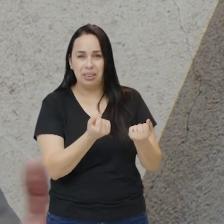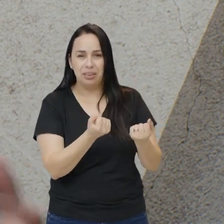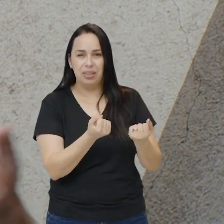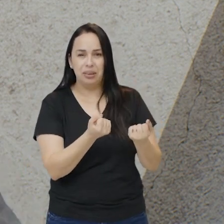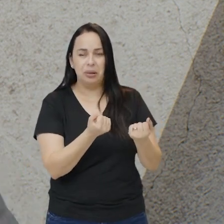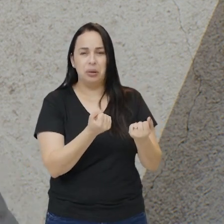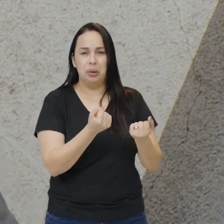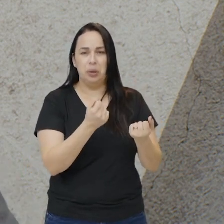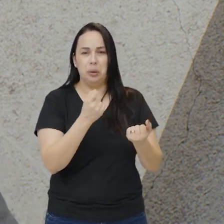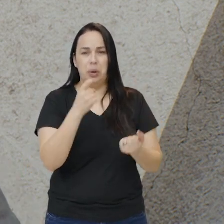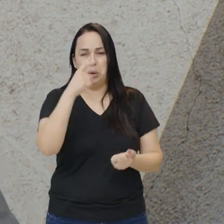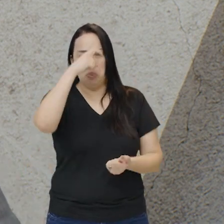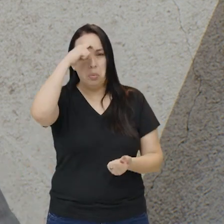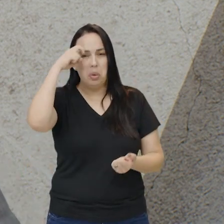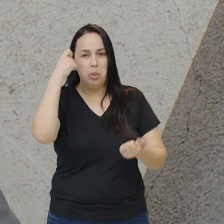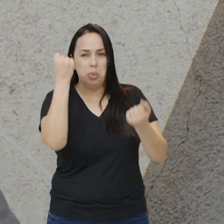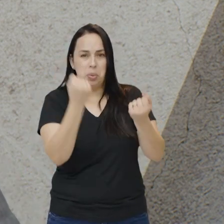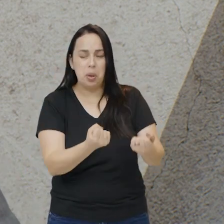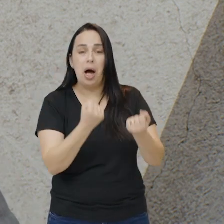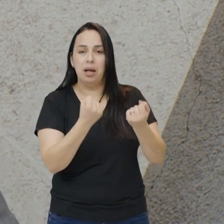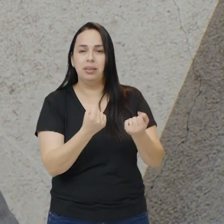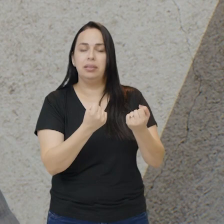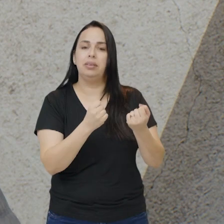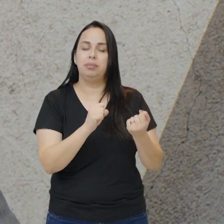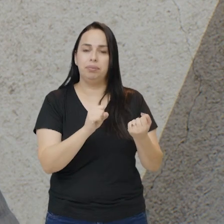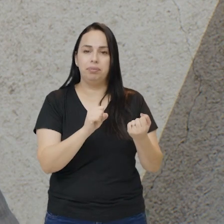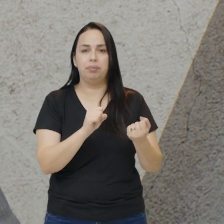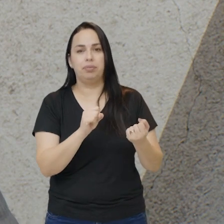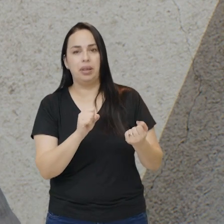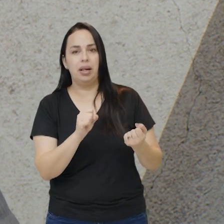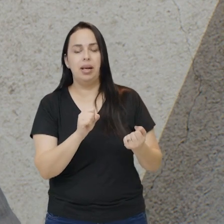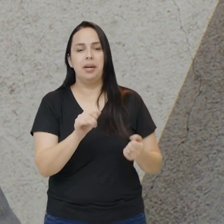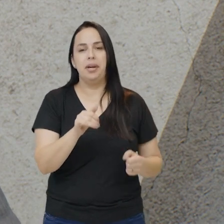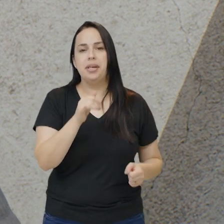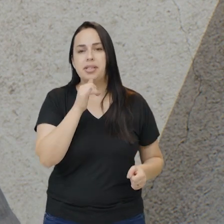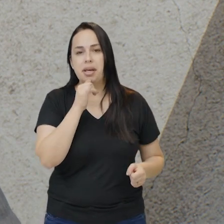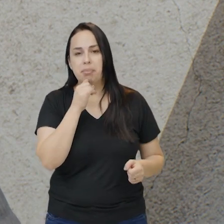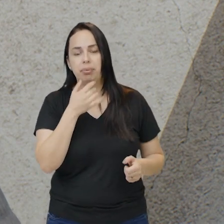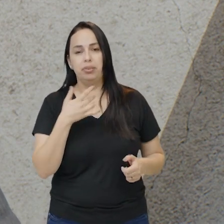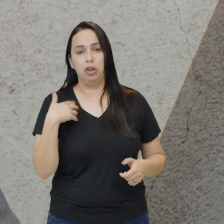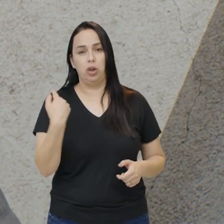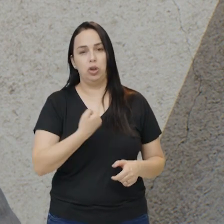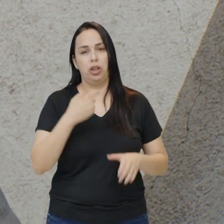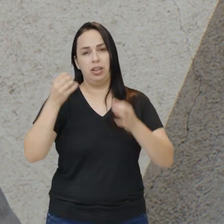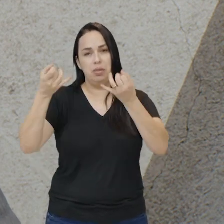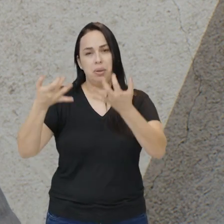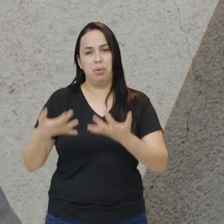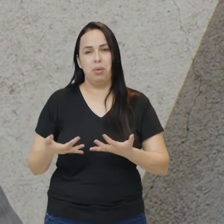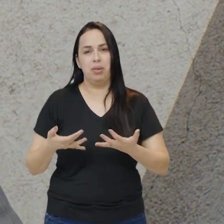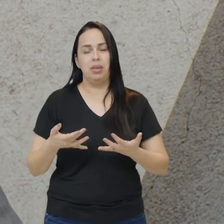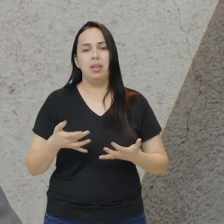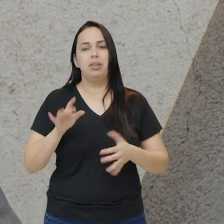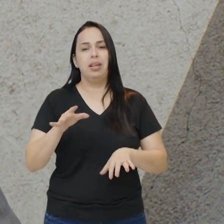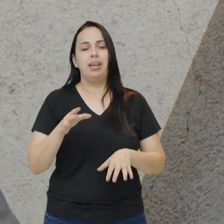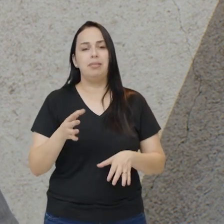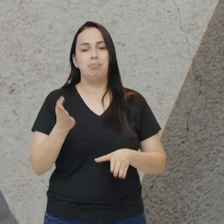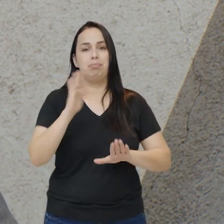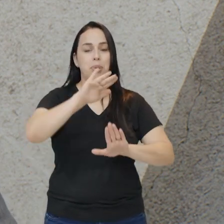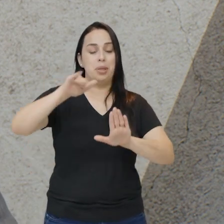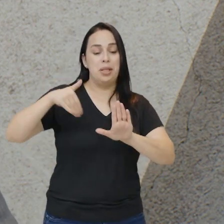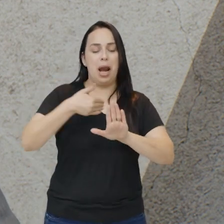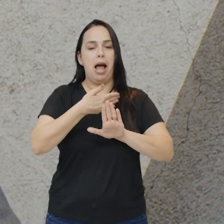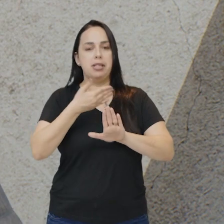um esforço muito grande, vamos dizer assim, porque querendo ou não, como a gente conversou, tem muita questão emocional